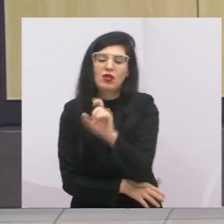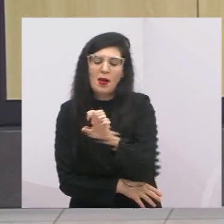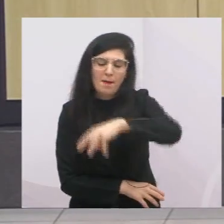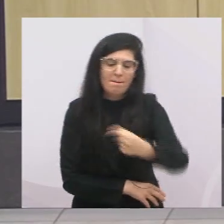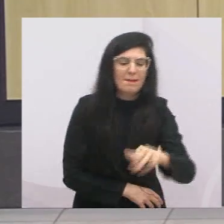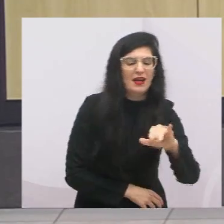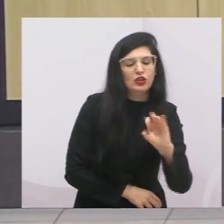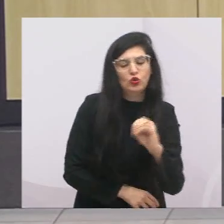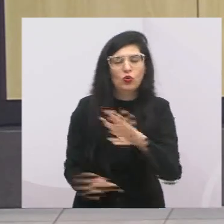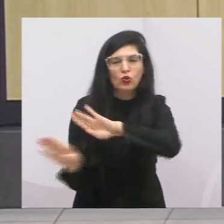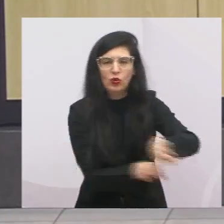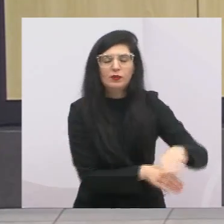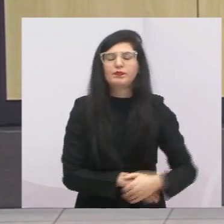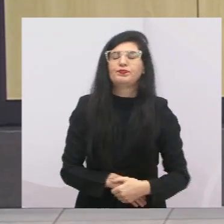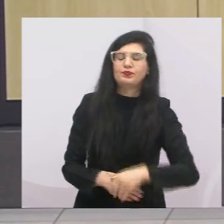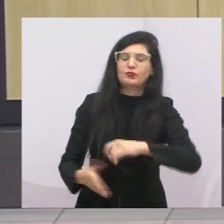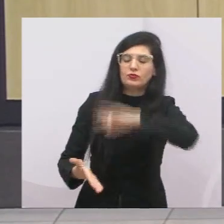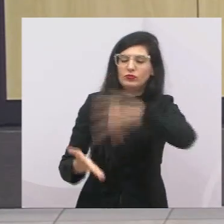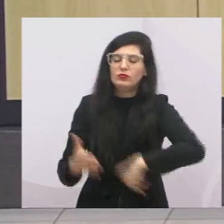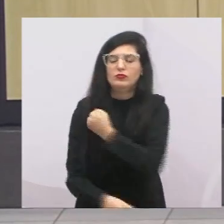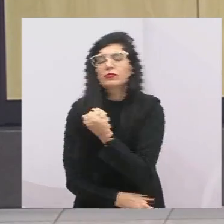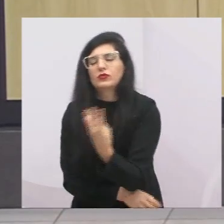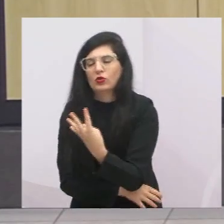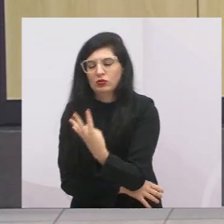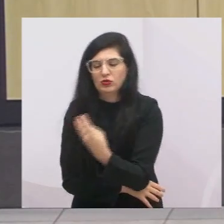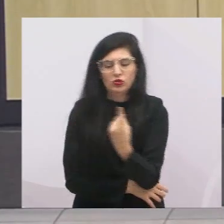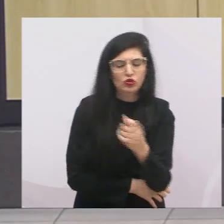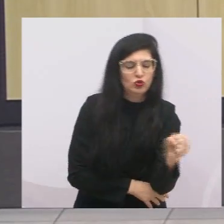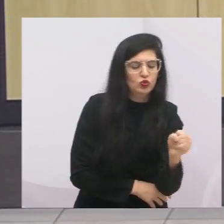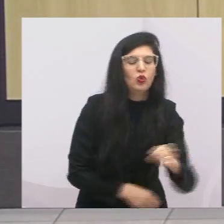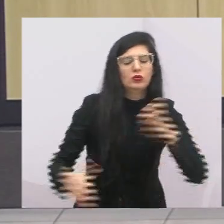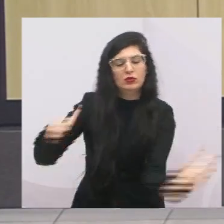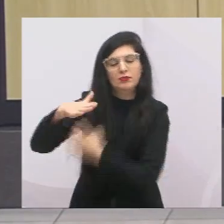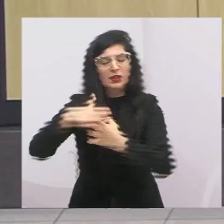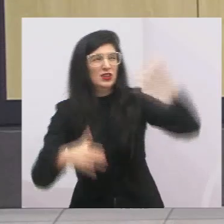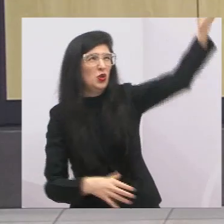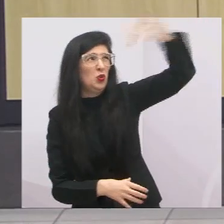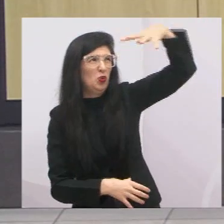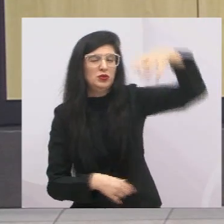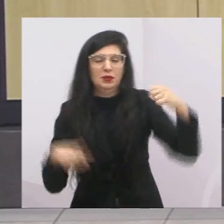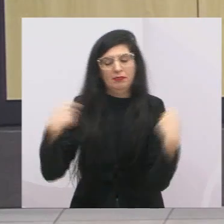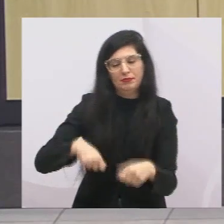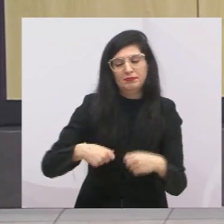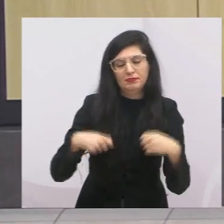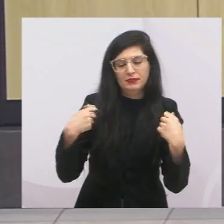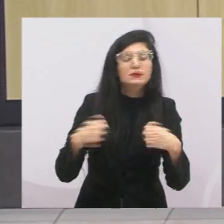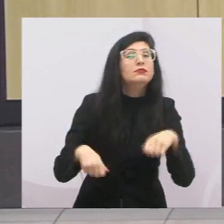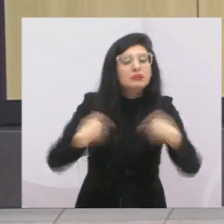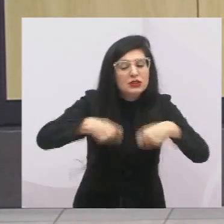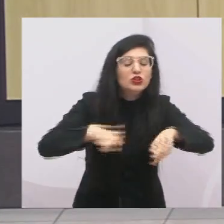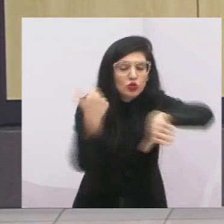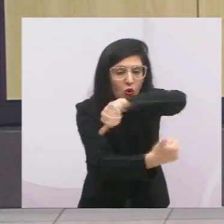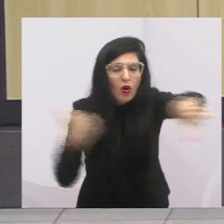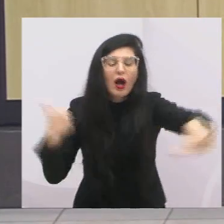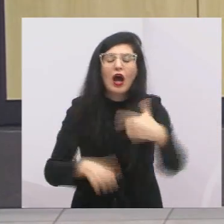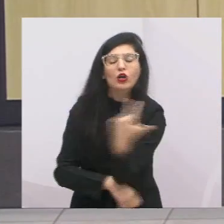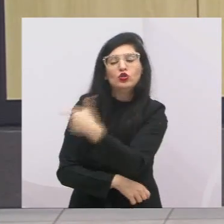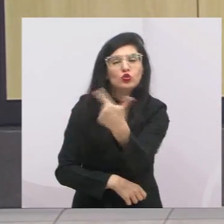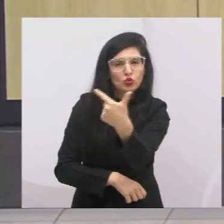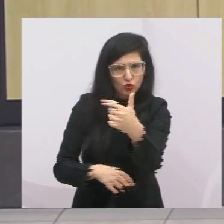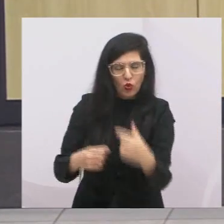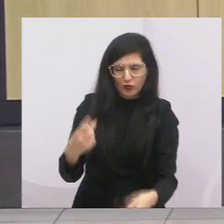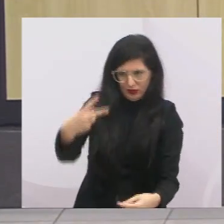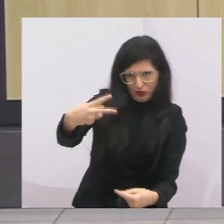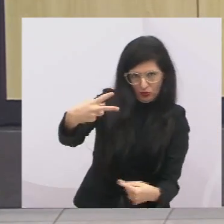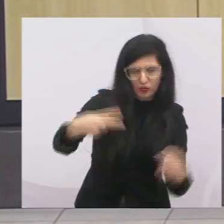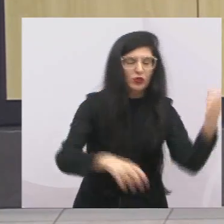do Meia Lua. Requerimento 418. A EDP solicitando a substituição de 2 postes de madeira que apresentam risco de